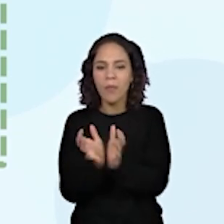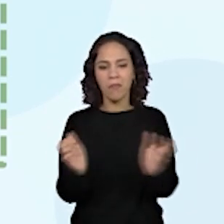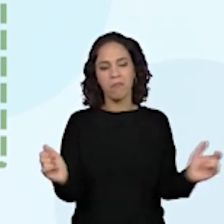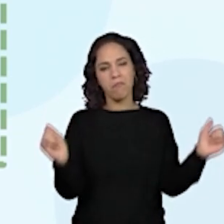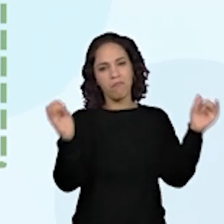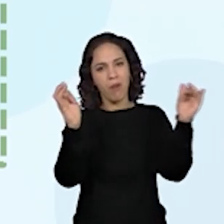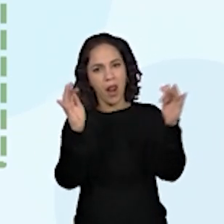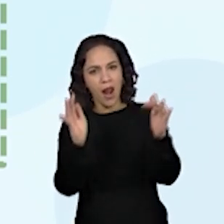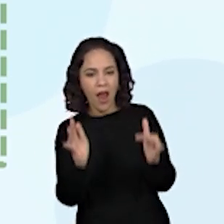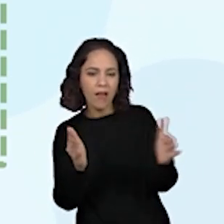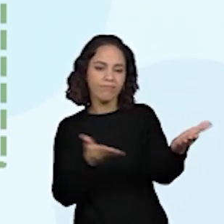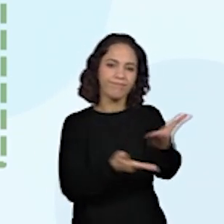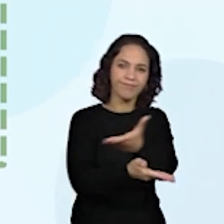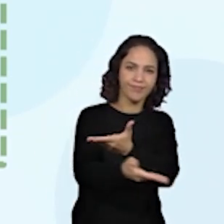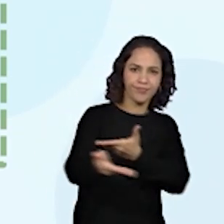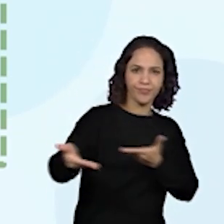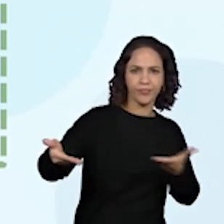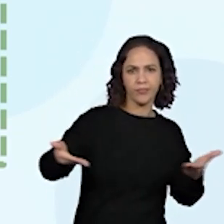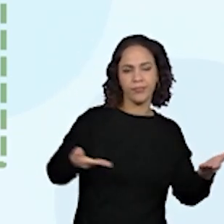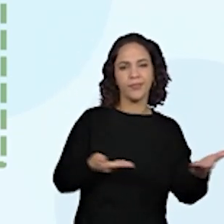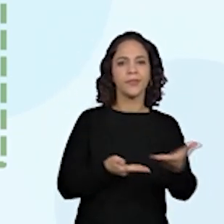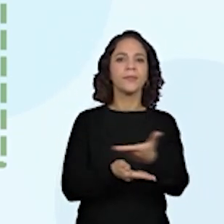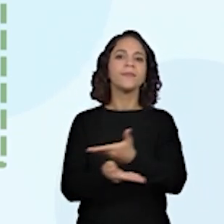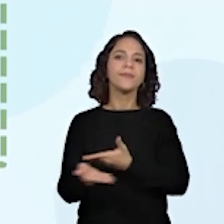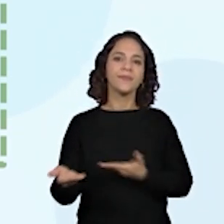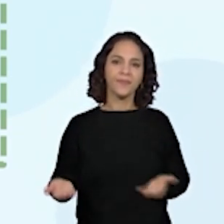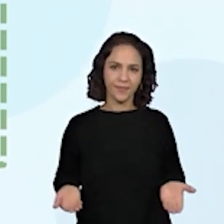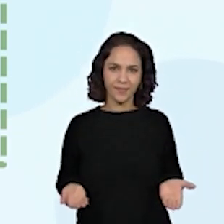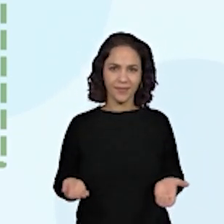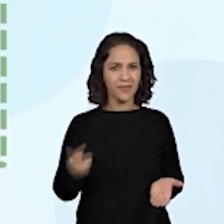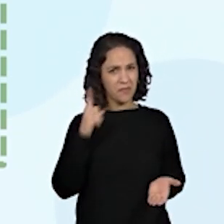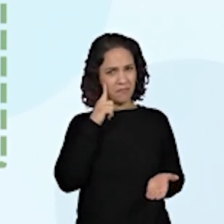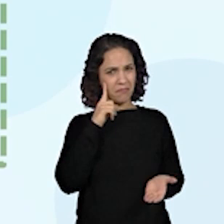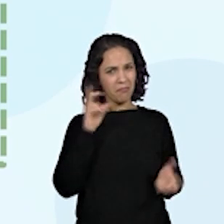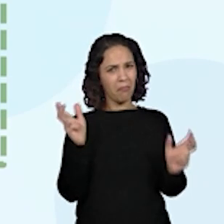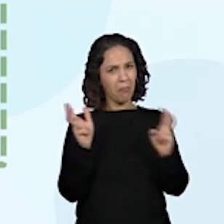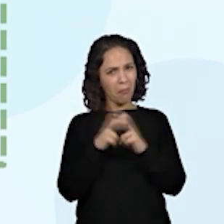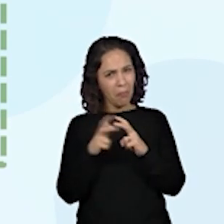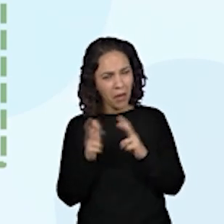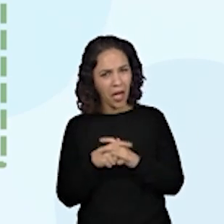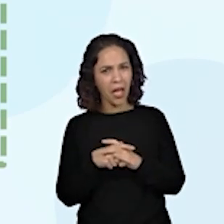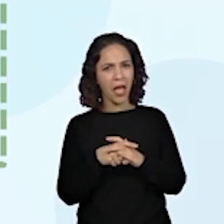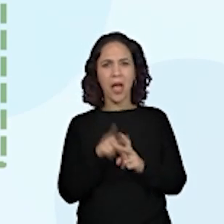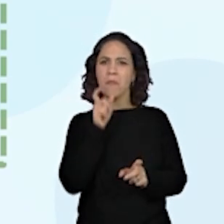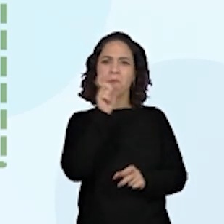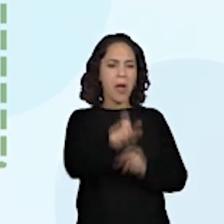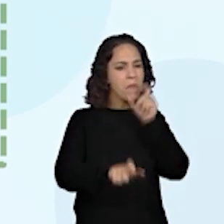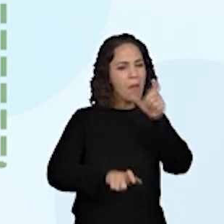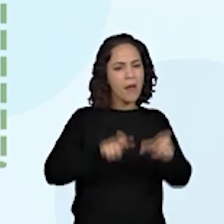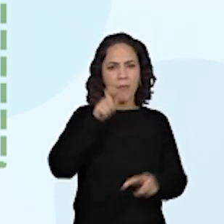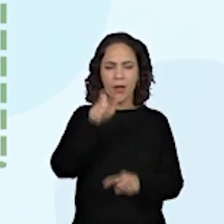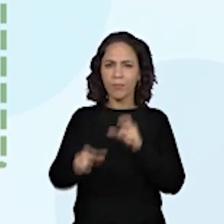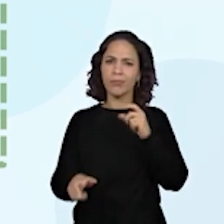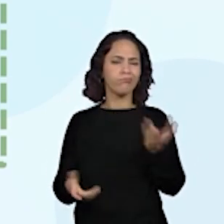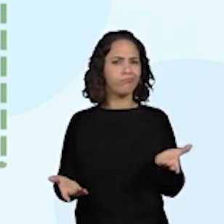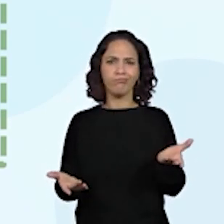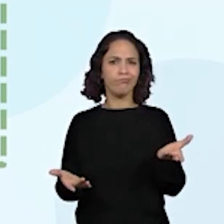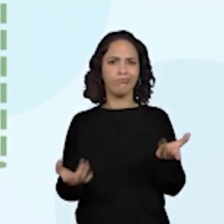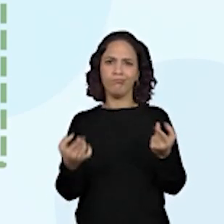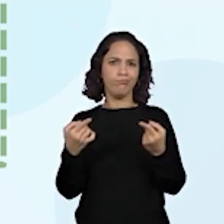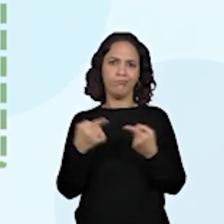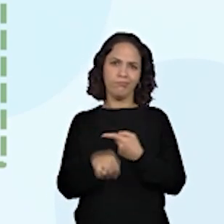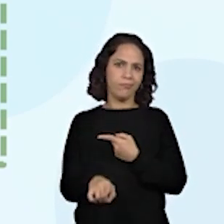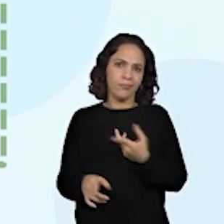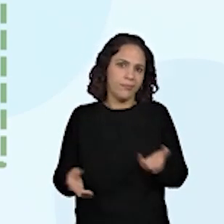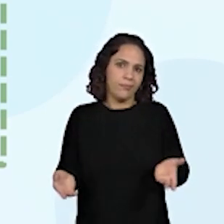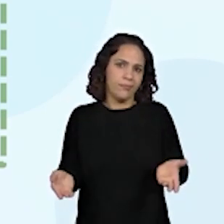permitido agredir física, quer dizer, não pode haver briga, ou moralmente, também não pode haver tratamento